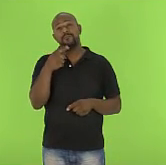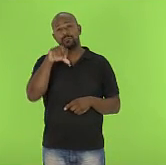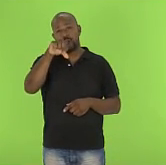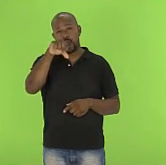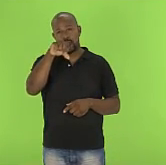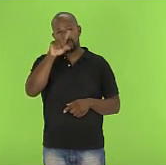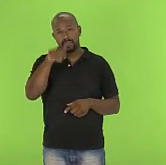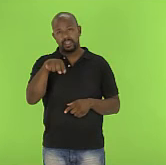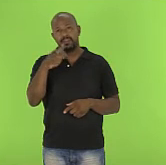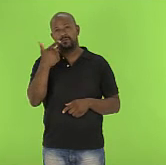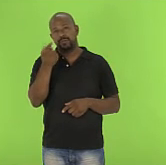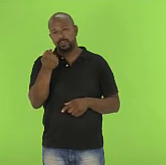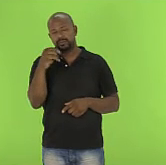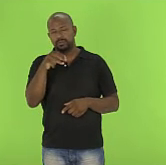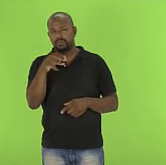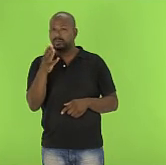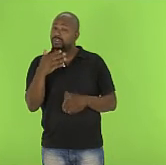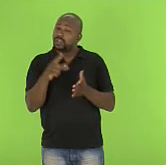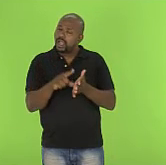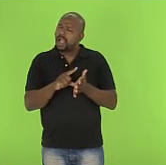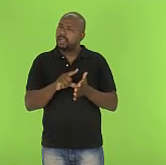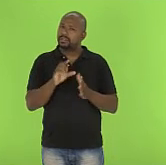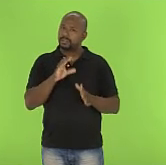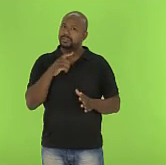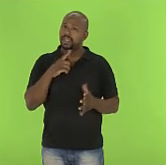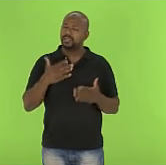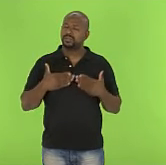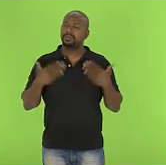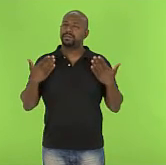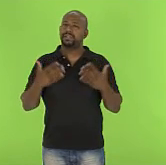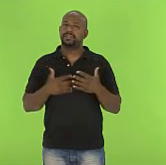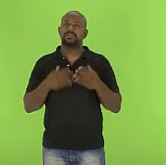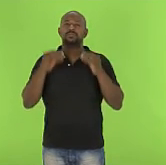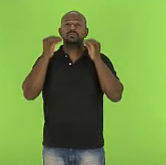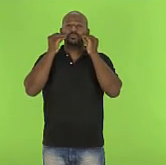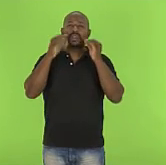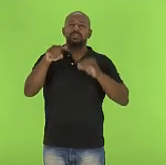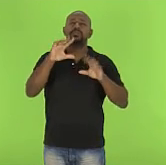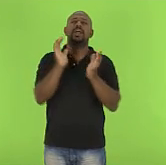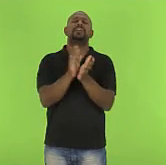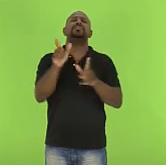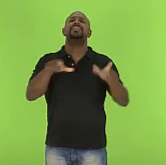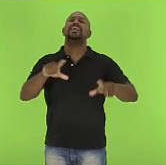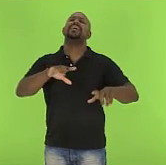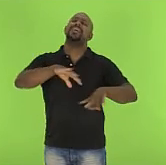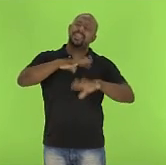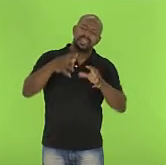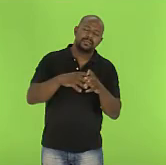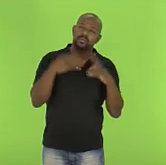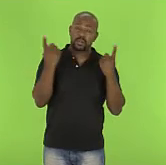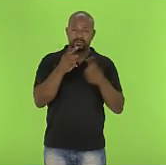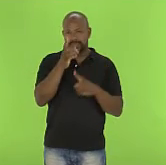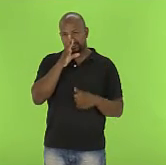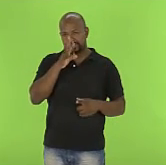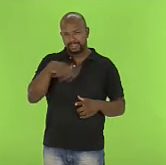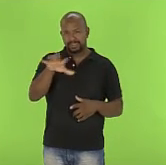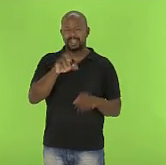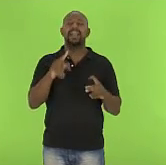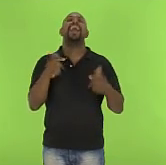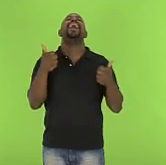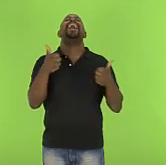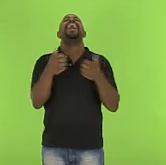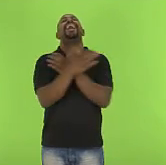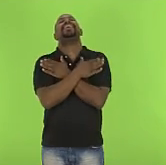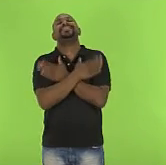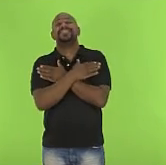encontra 21h20. Chega um pouquinho antes, que tem uma surpresa. Um beijo pro nosso elenco, pra nossa equipe, que tá todo mundo assistindo